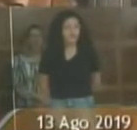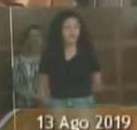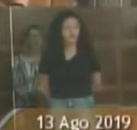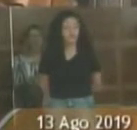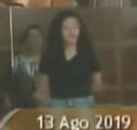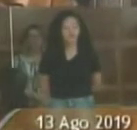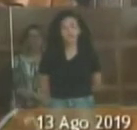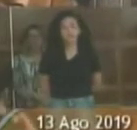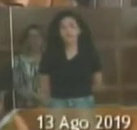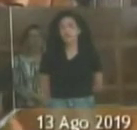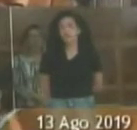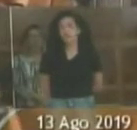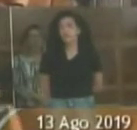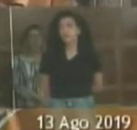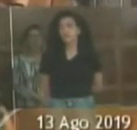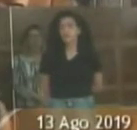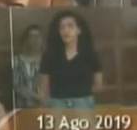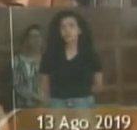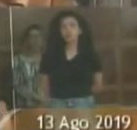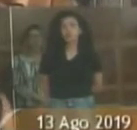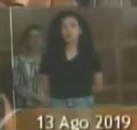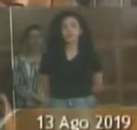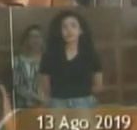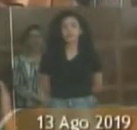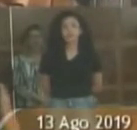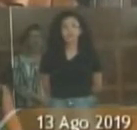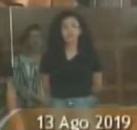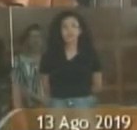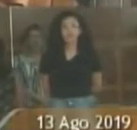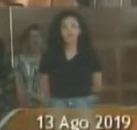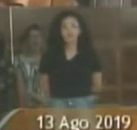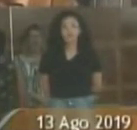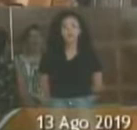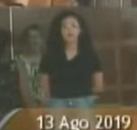Acho que foi tudo. Bom, aqui eu tenho que assinar essa porra.